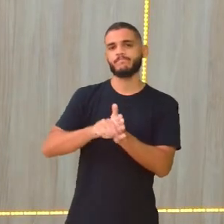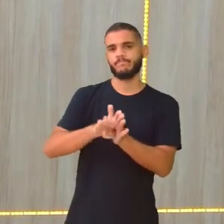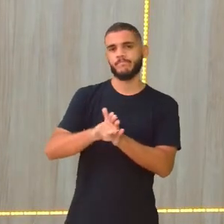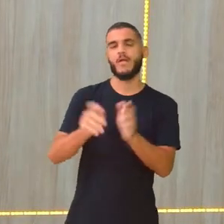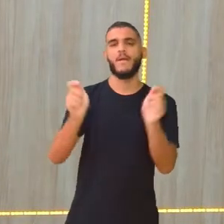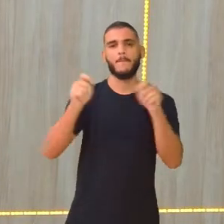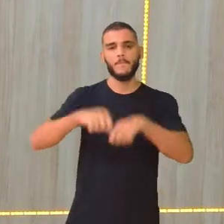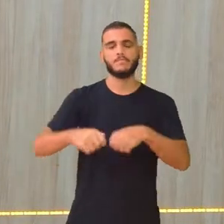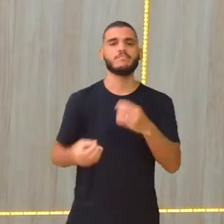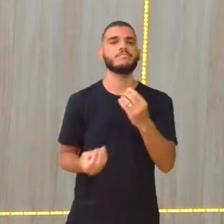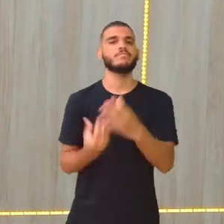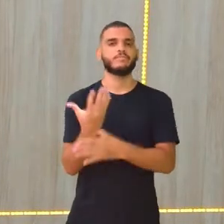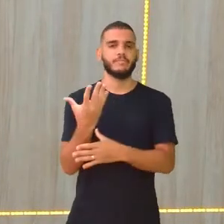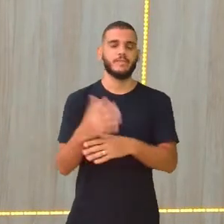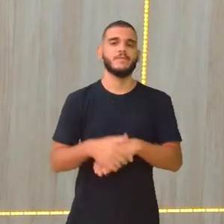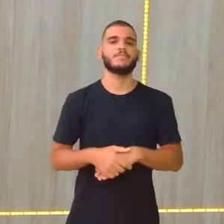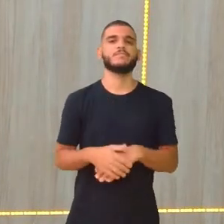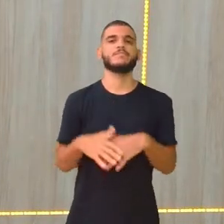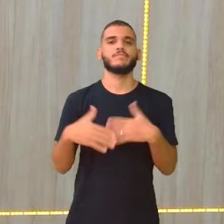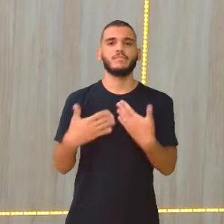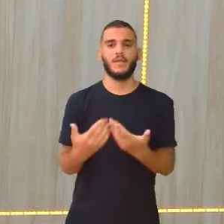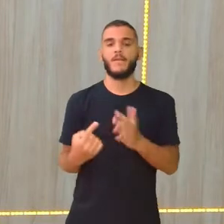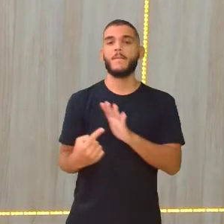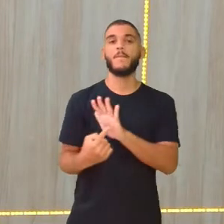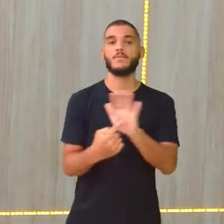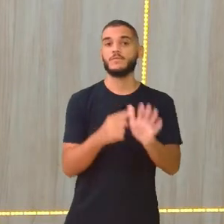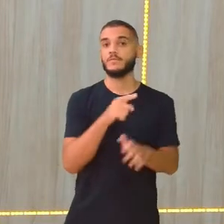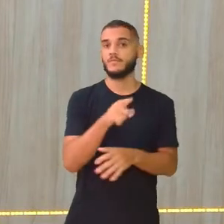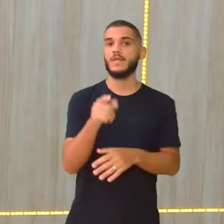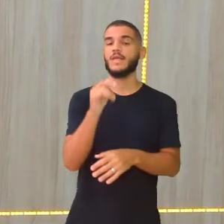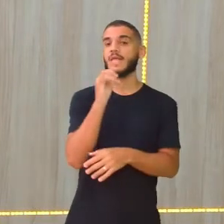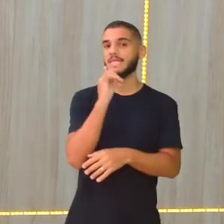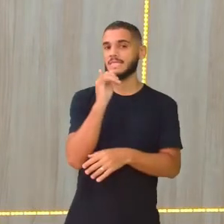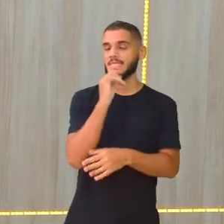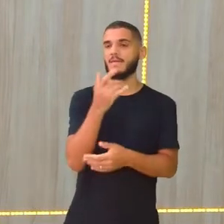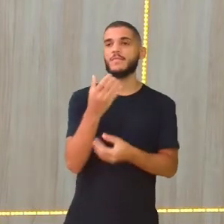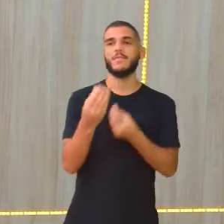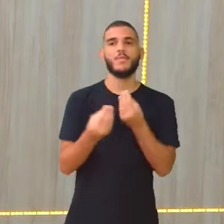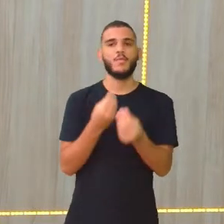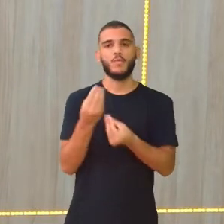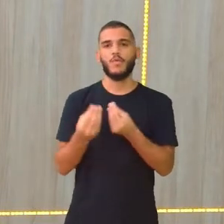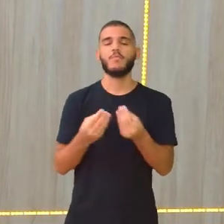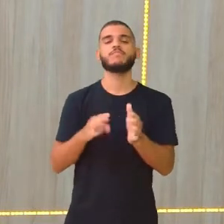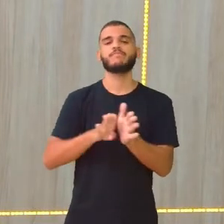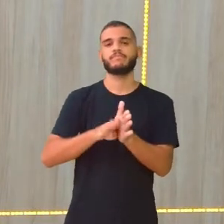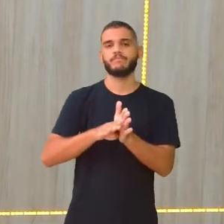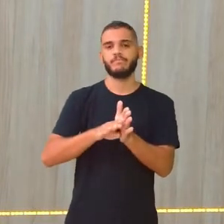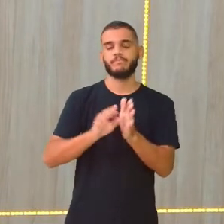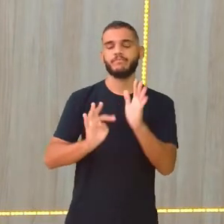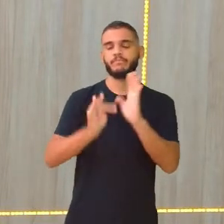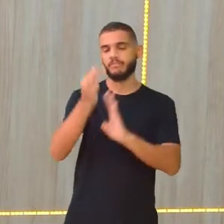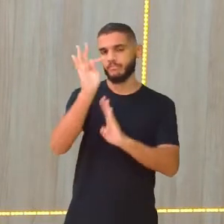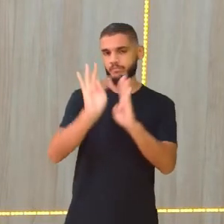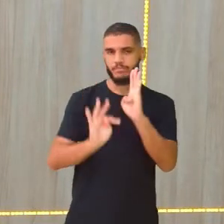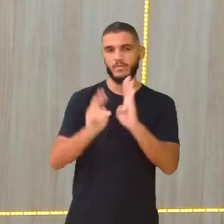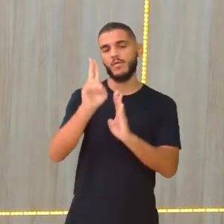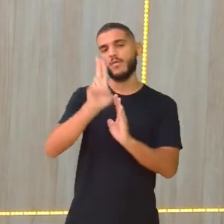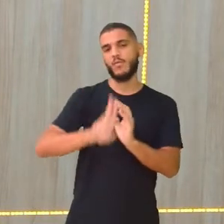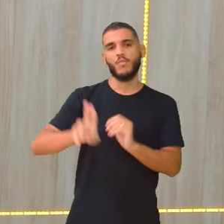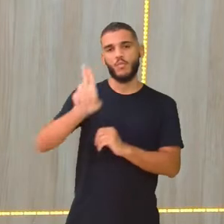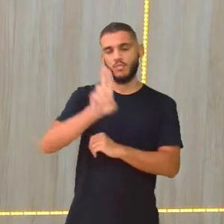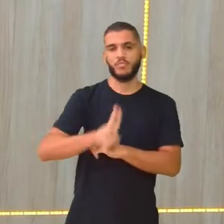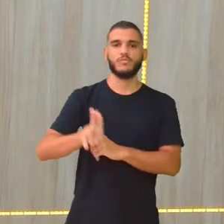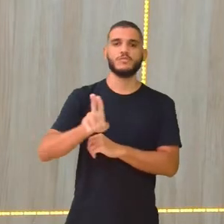também produzir. Então aqui eu estou mostrando a vocês um exemplo em relação aí a essa biotecnologia, a utilização,